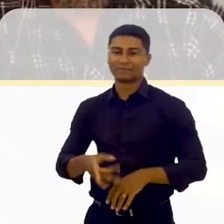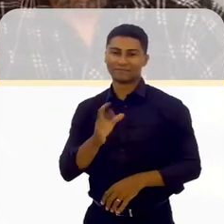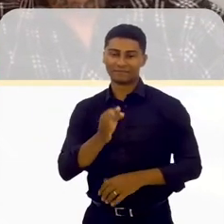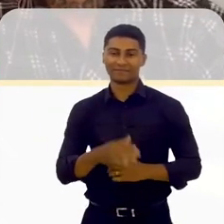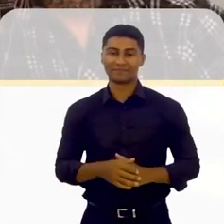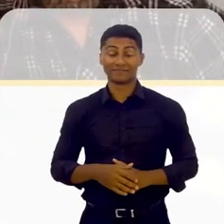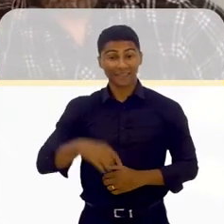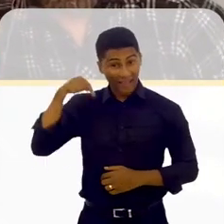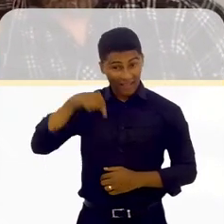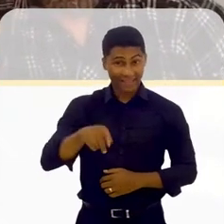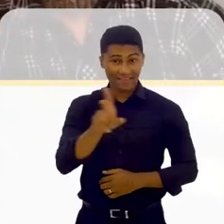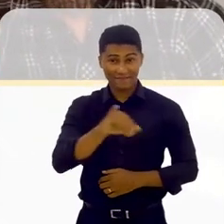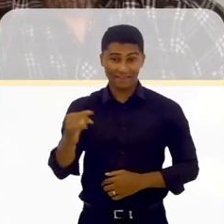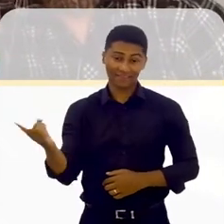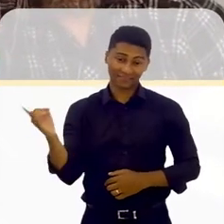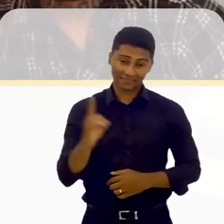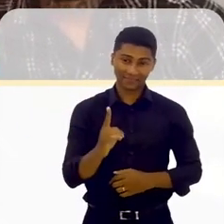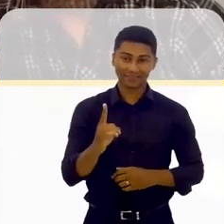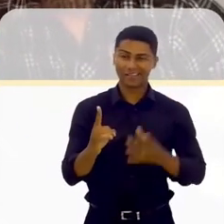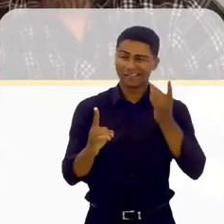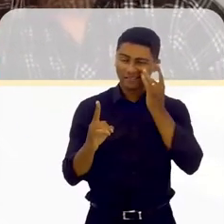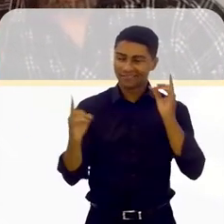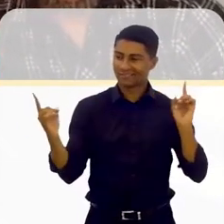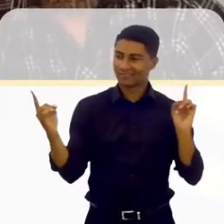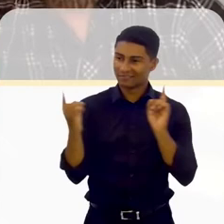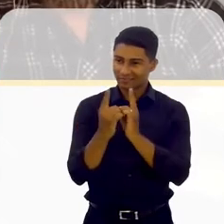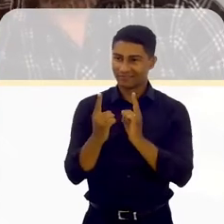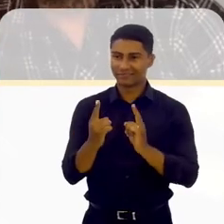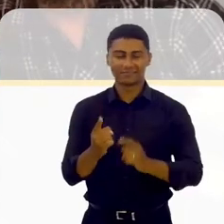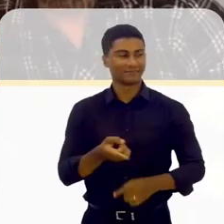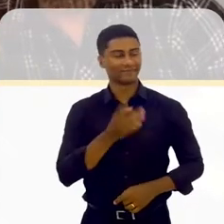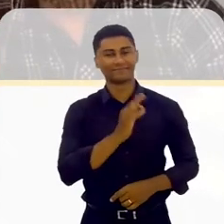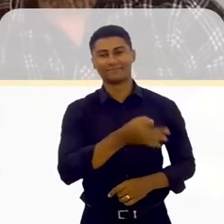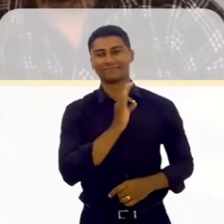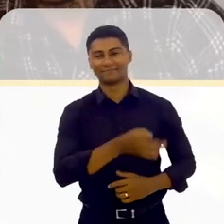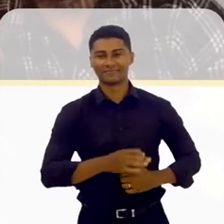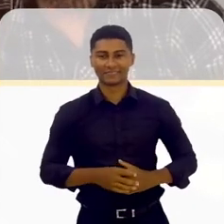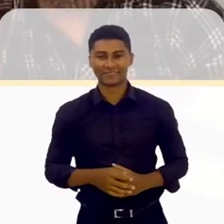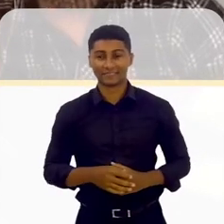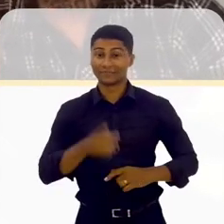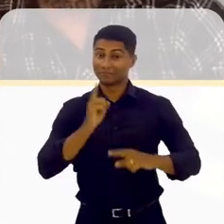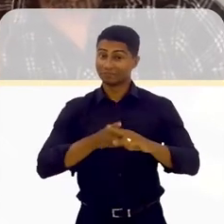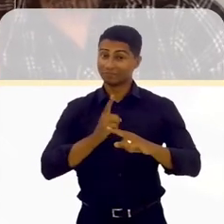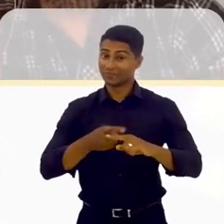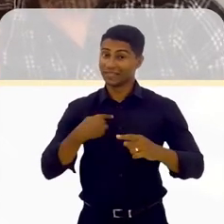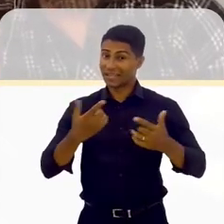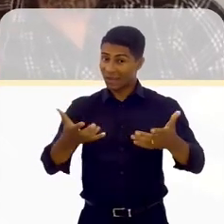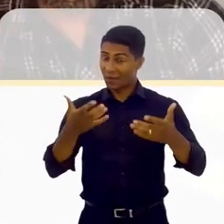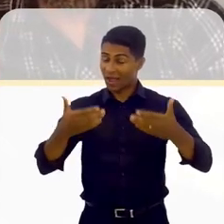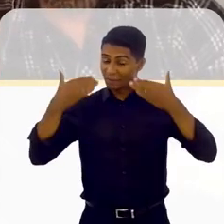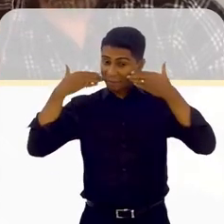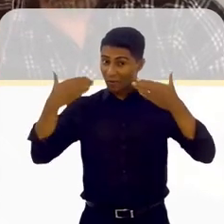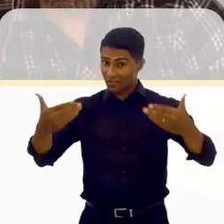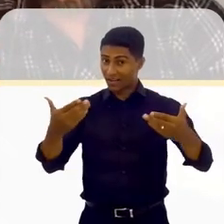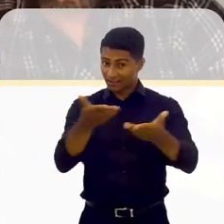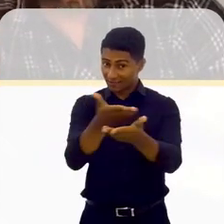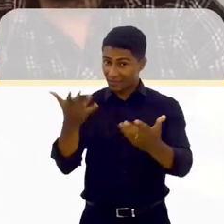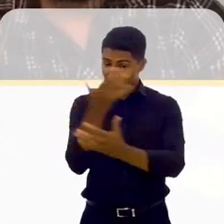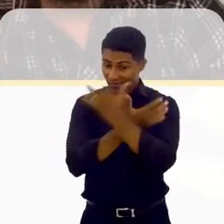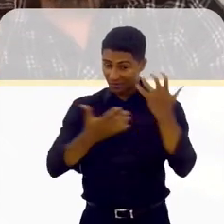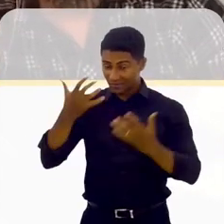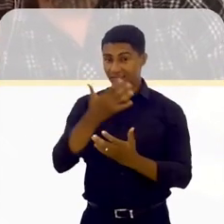vir assim. aqui no estúdio fazer entrevista Vou. comigo de Faço novo. questão, Vamos, faço que aí eu quero uma questões. apresentação completa,